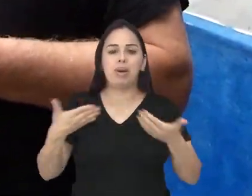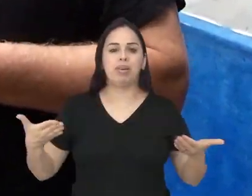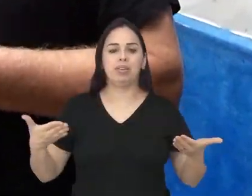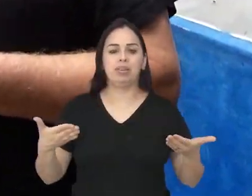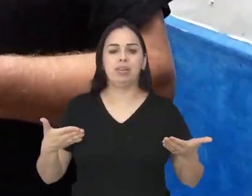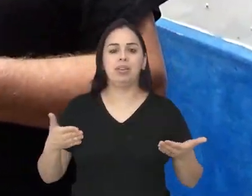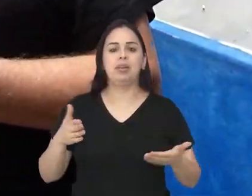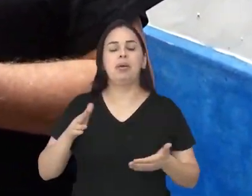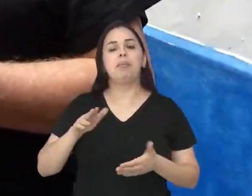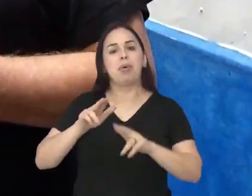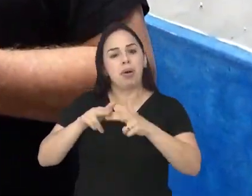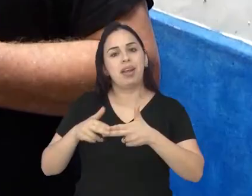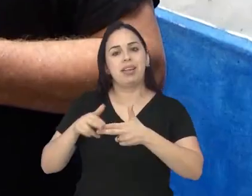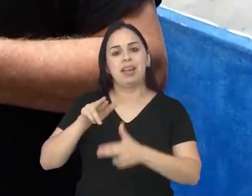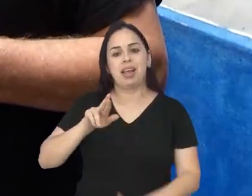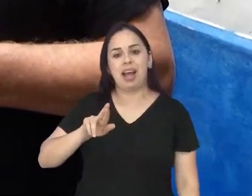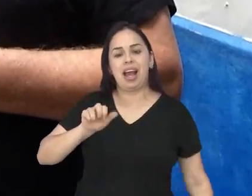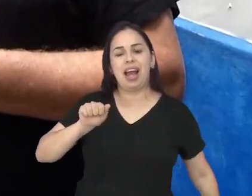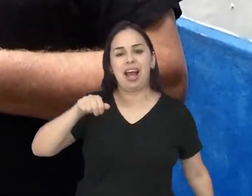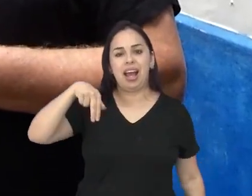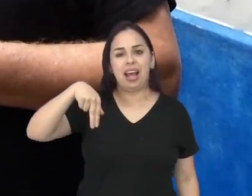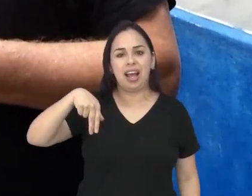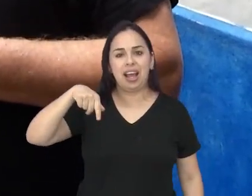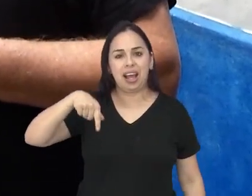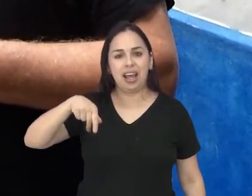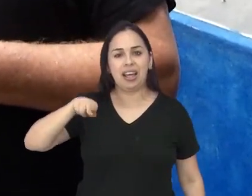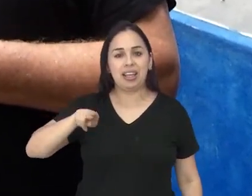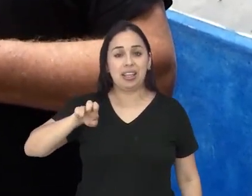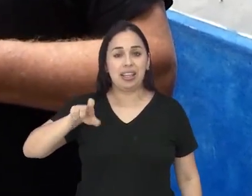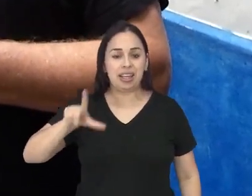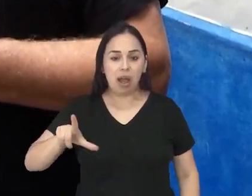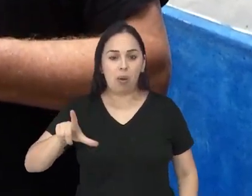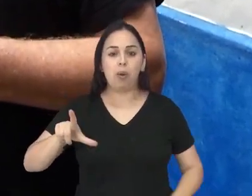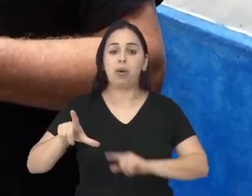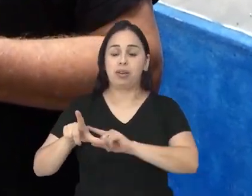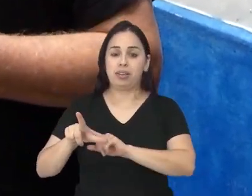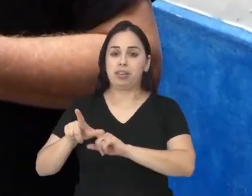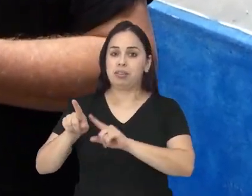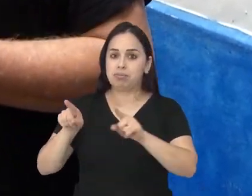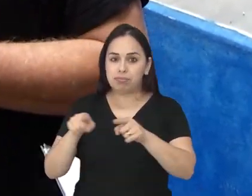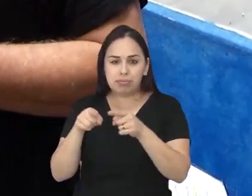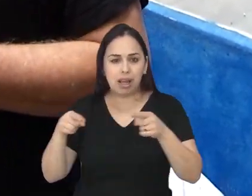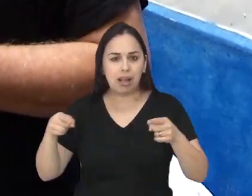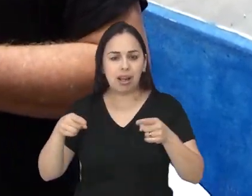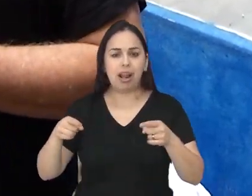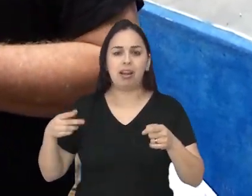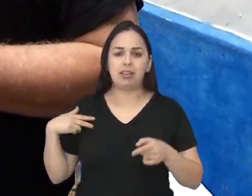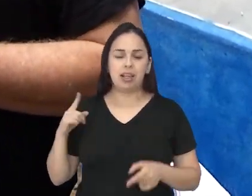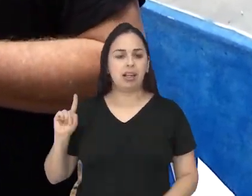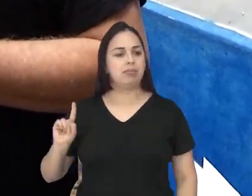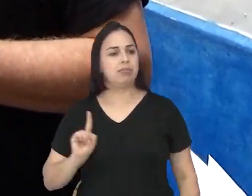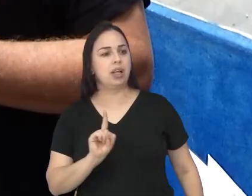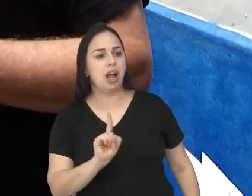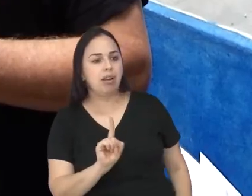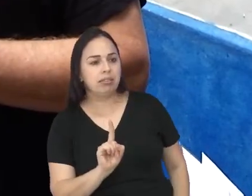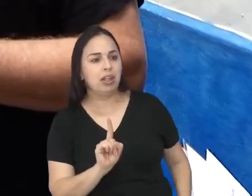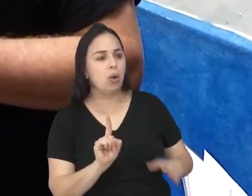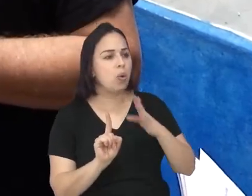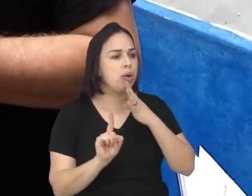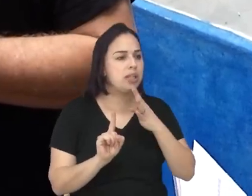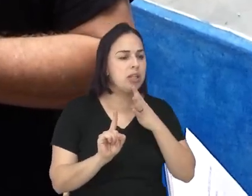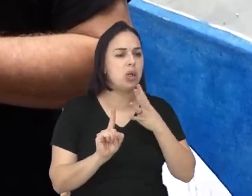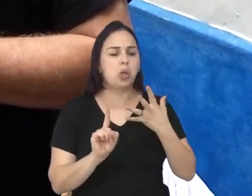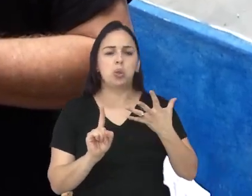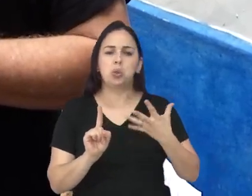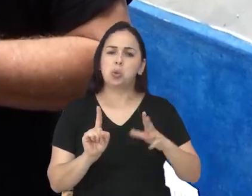a Raquel, que é uma... Raquel Aranha. A Raquel Aranha, que é uma música, ela veio conhecer e falou: nossa, Fábio, o